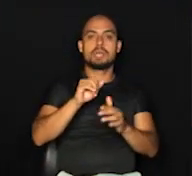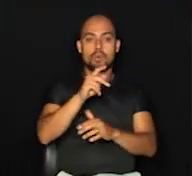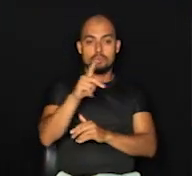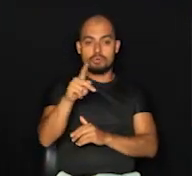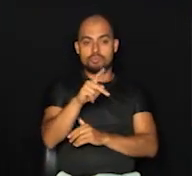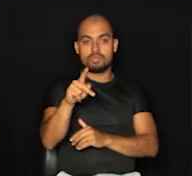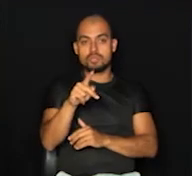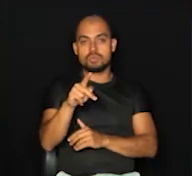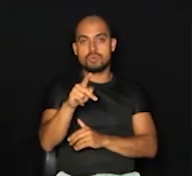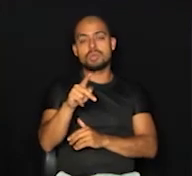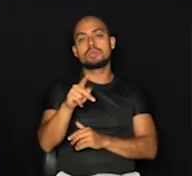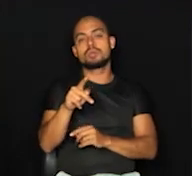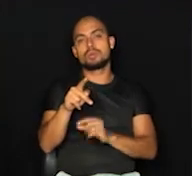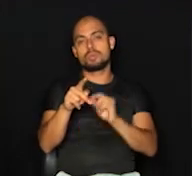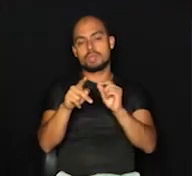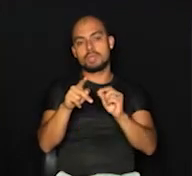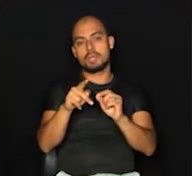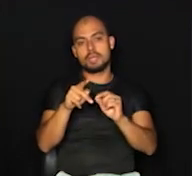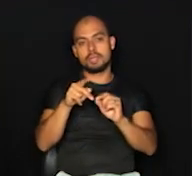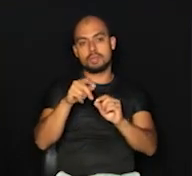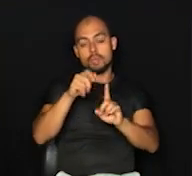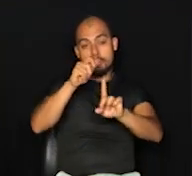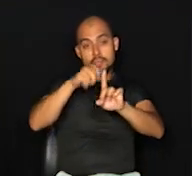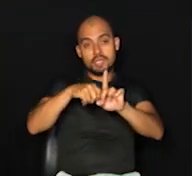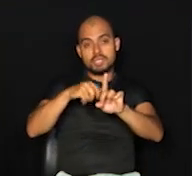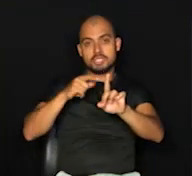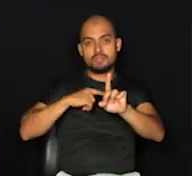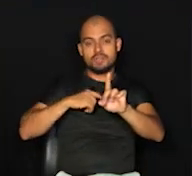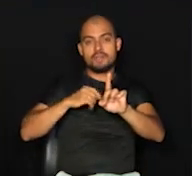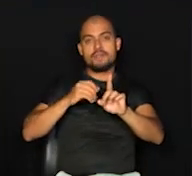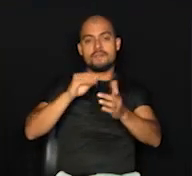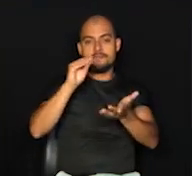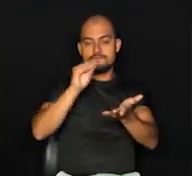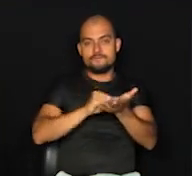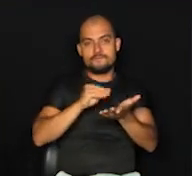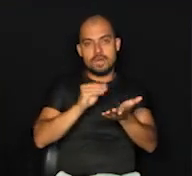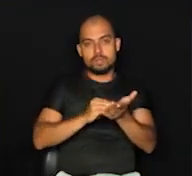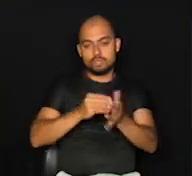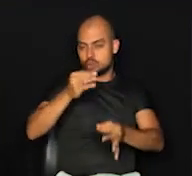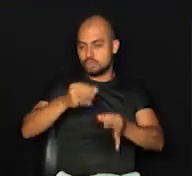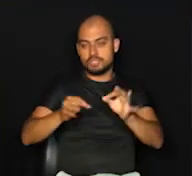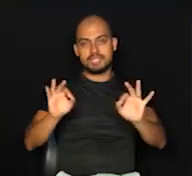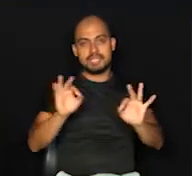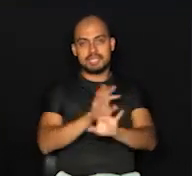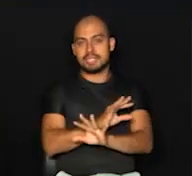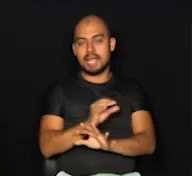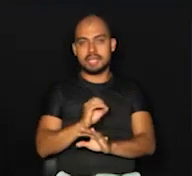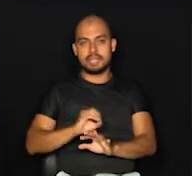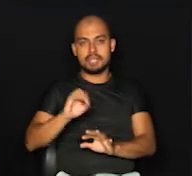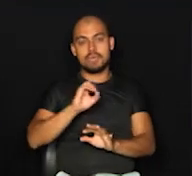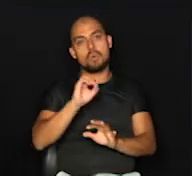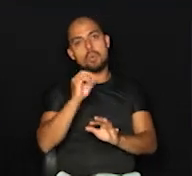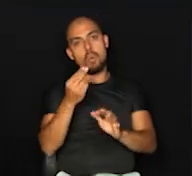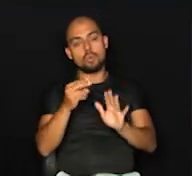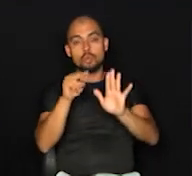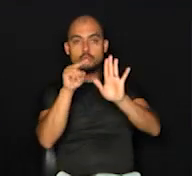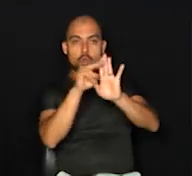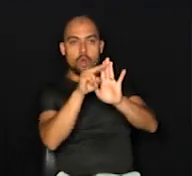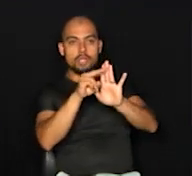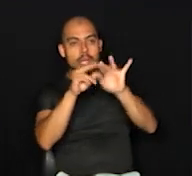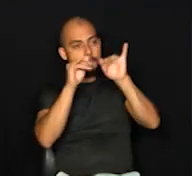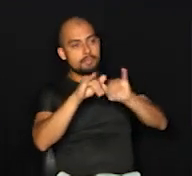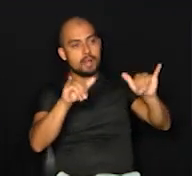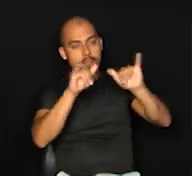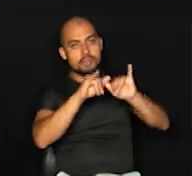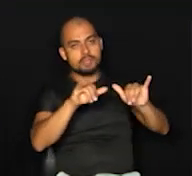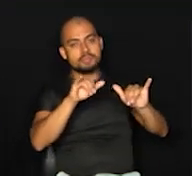docente que no mês de referência tiver uma falta injustificada, deixar de lançar notas e frequência no